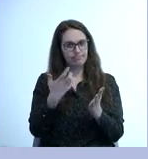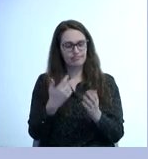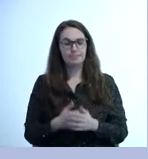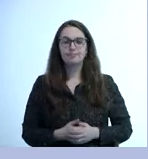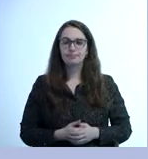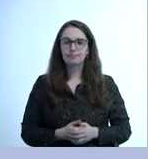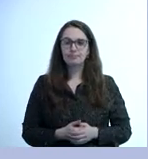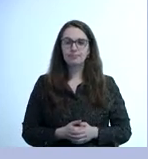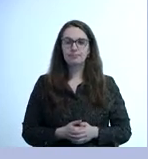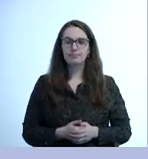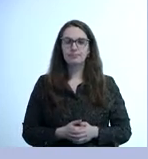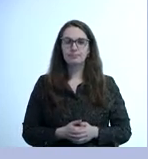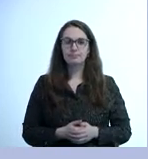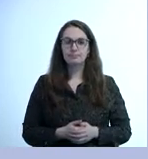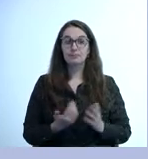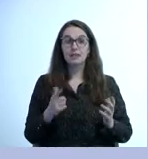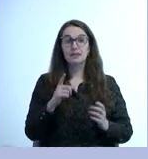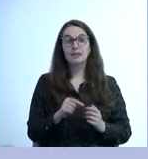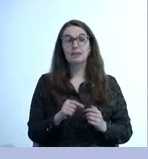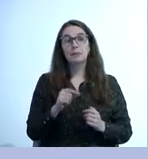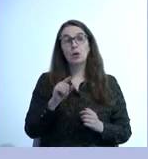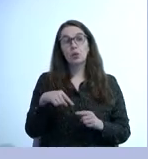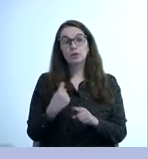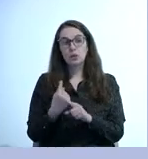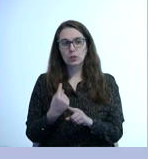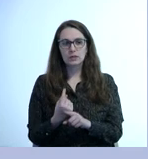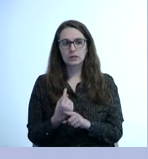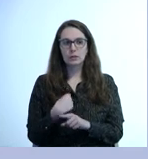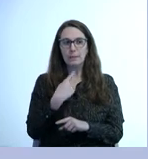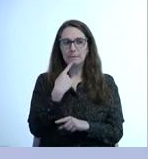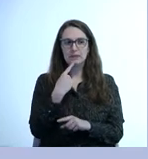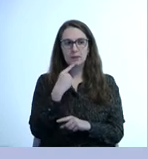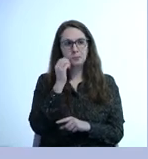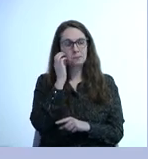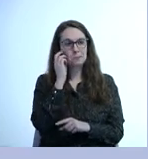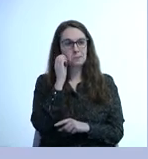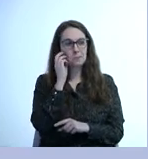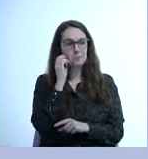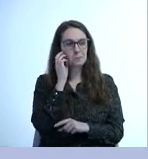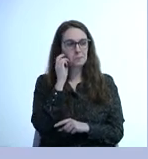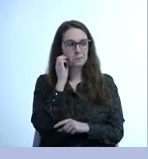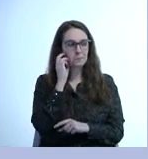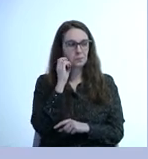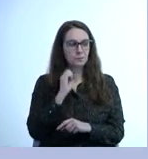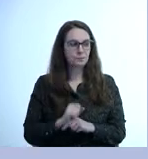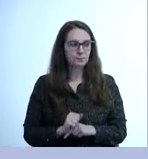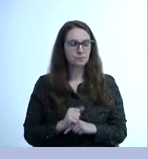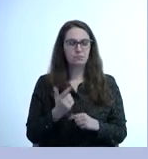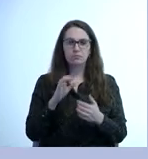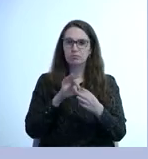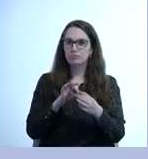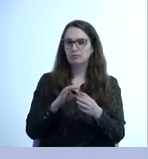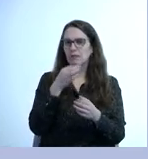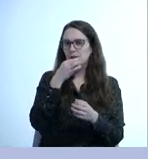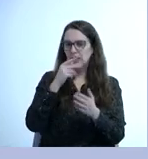entre outros limites, eu também gosto muito quando ouço o João Luís falar de tecnologia, ou